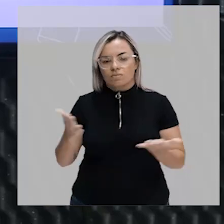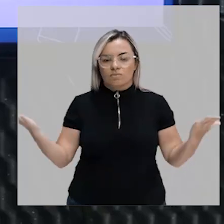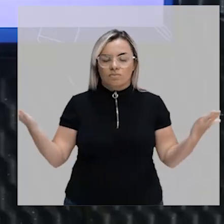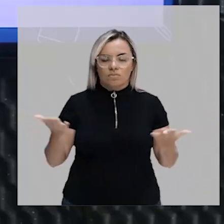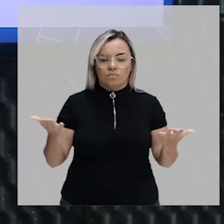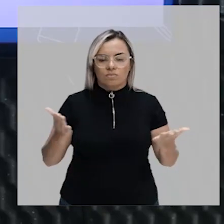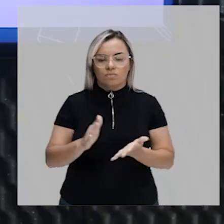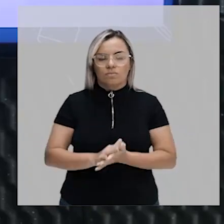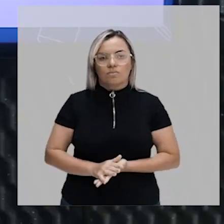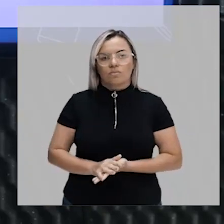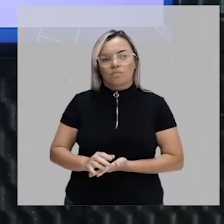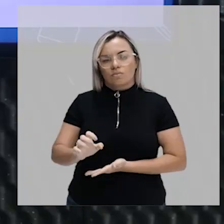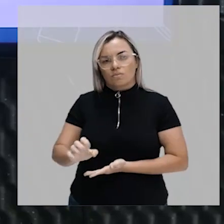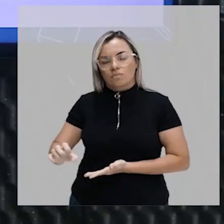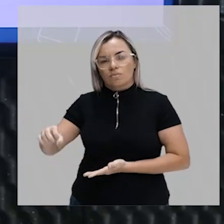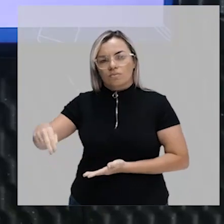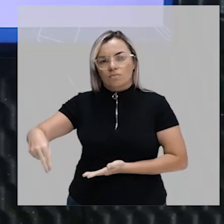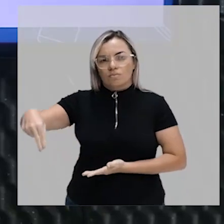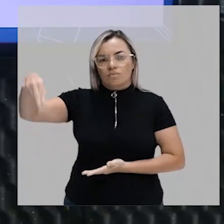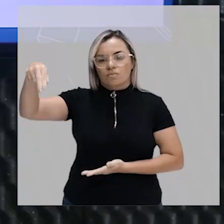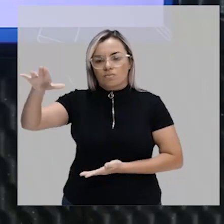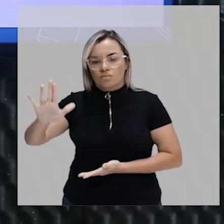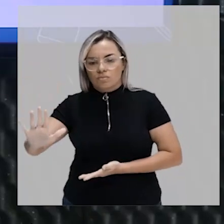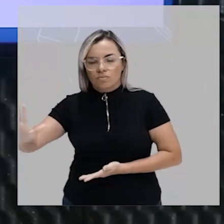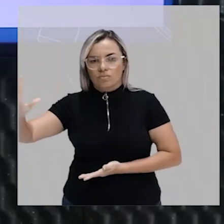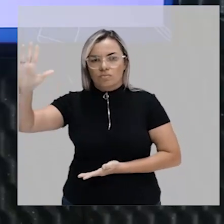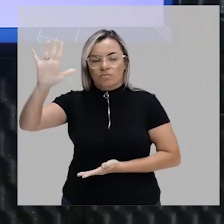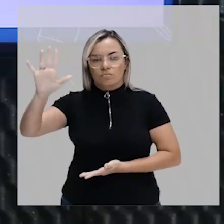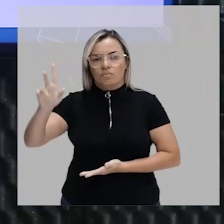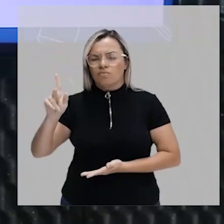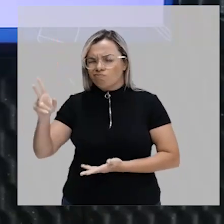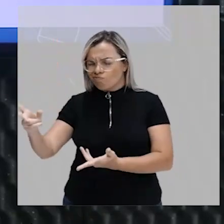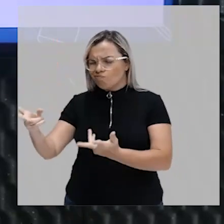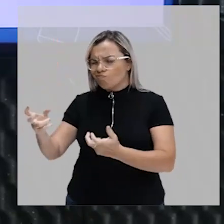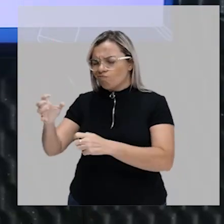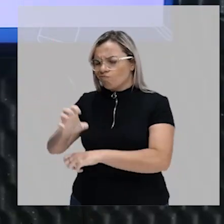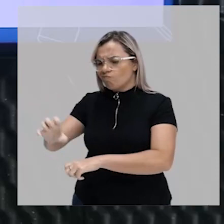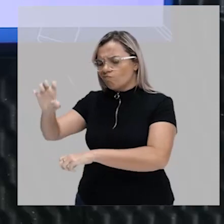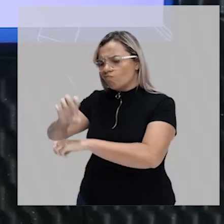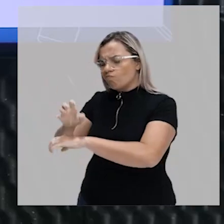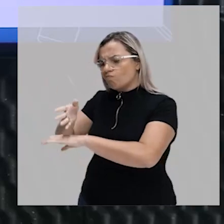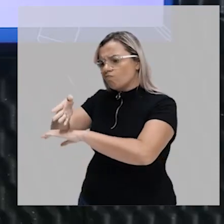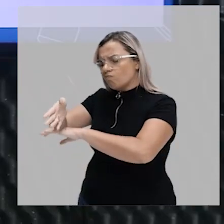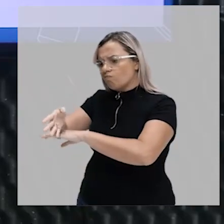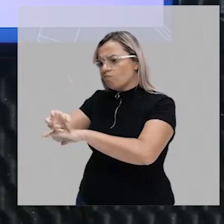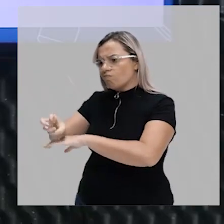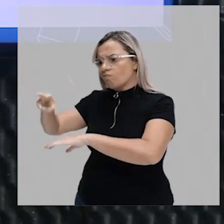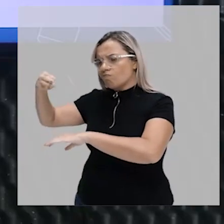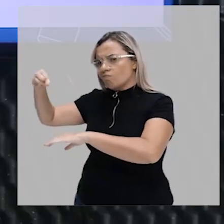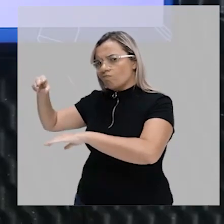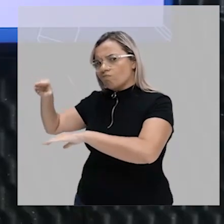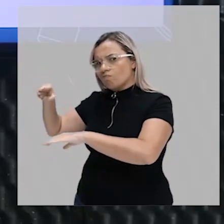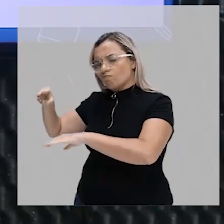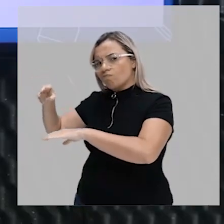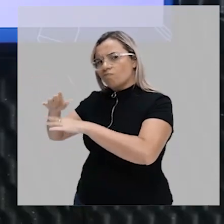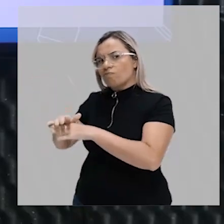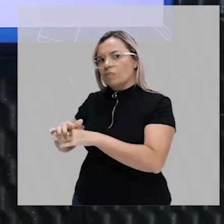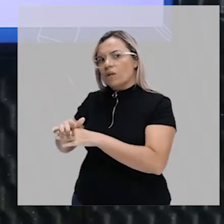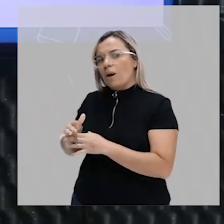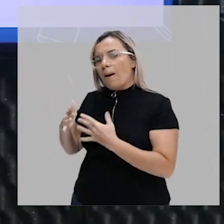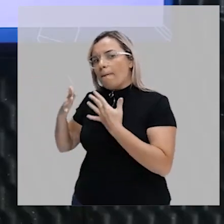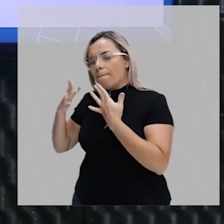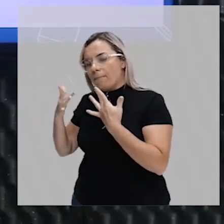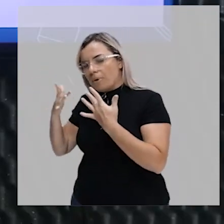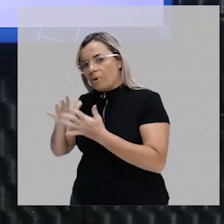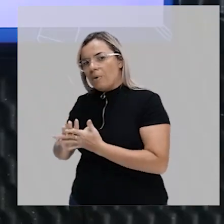do Nordeste, você percebe que os estados que integram a região Nordeste, Maranhão, Piauí, Ceará,